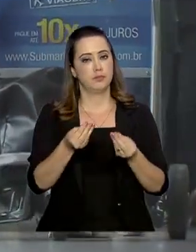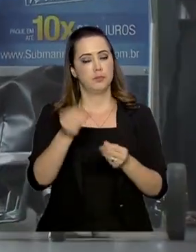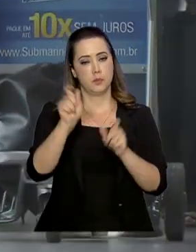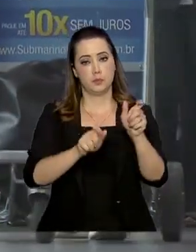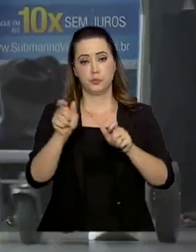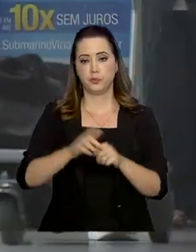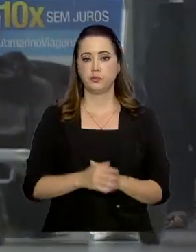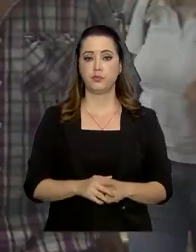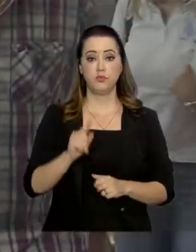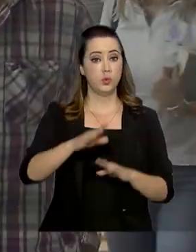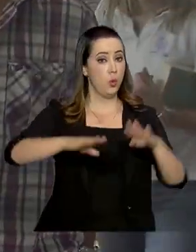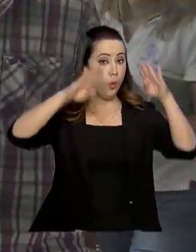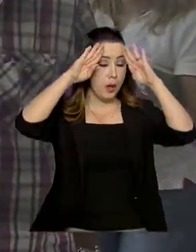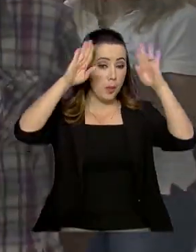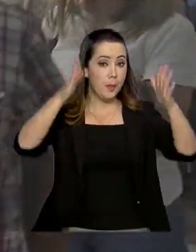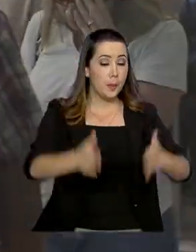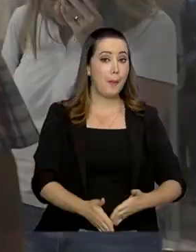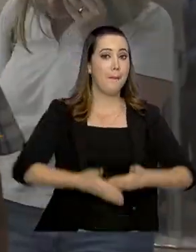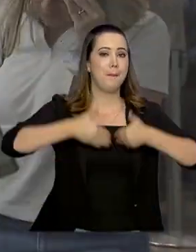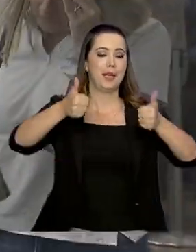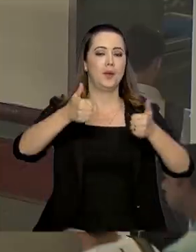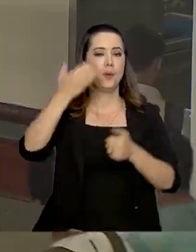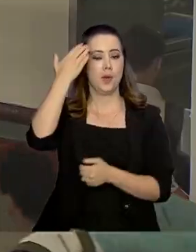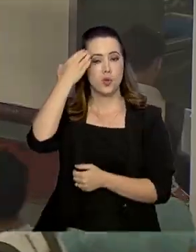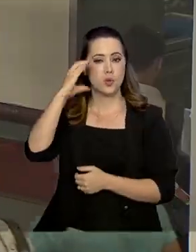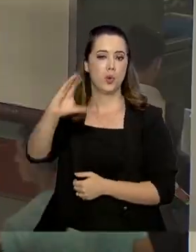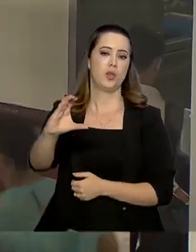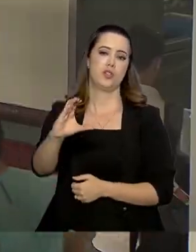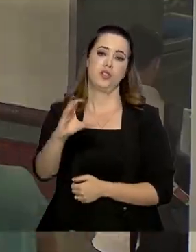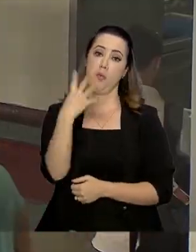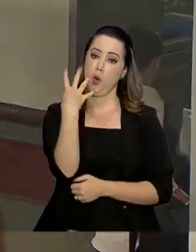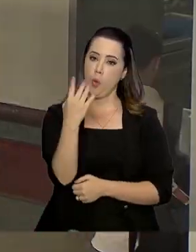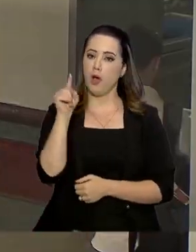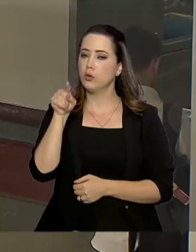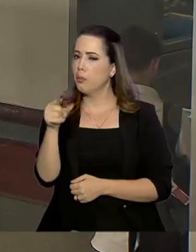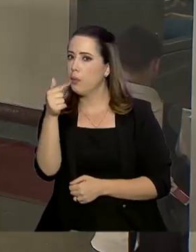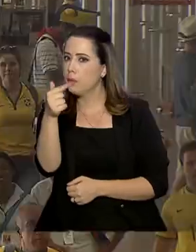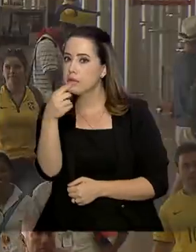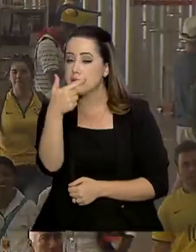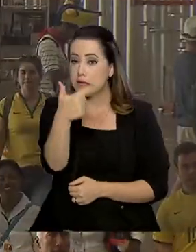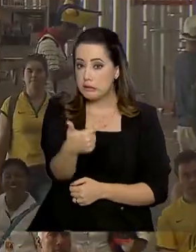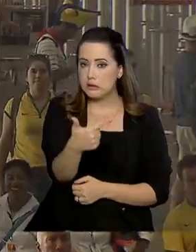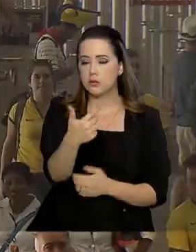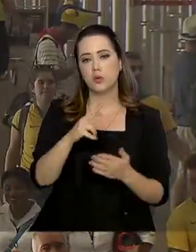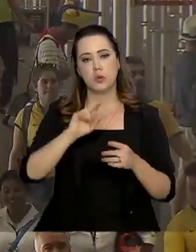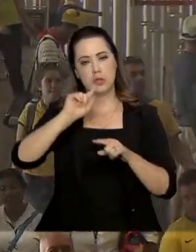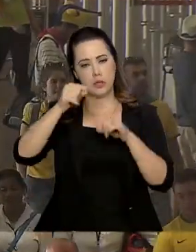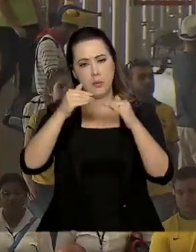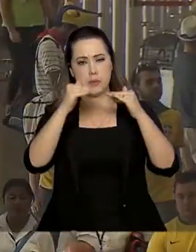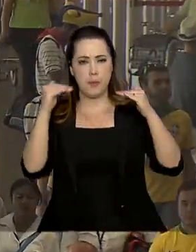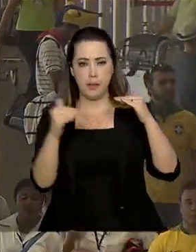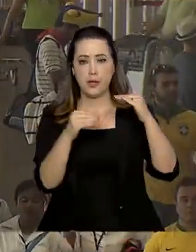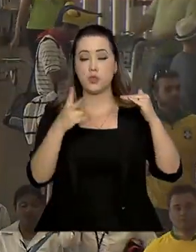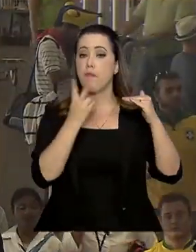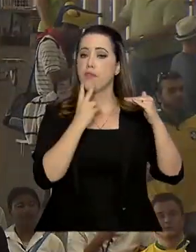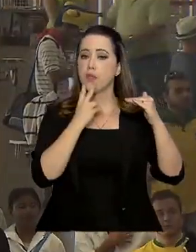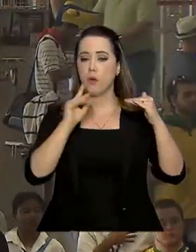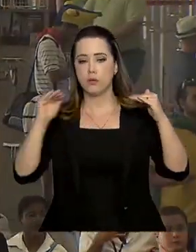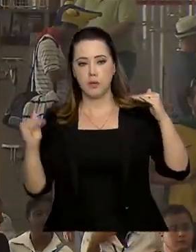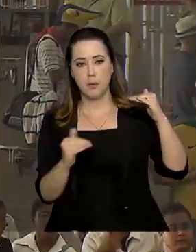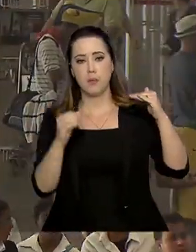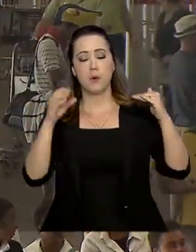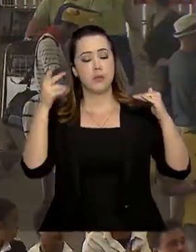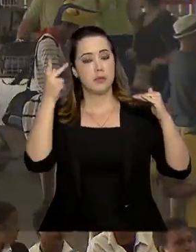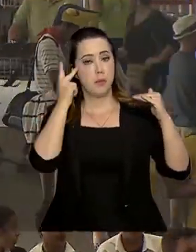aeroporto melhor avaliado do país foi o de Curitiba, nota 4,72, seguido por Vitória, Campinas